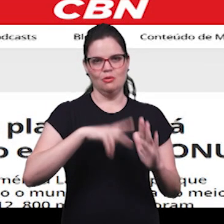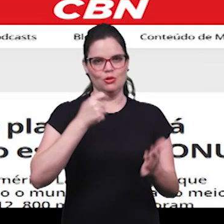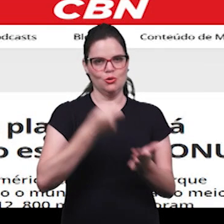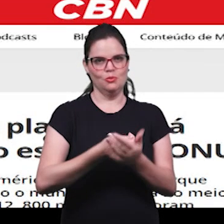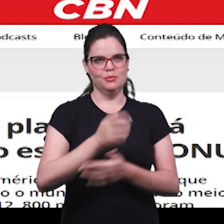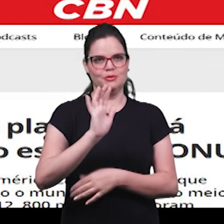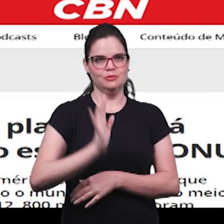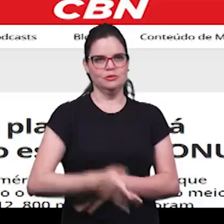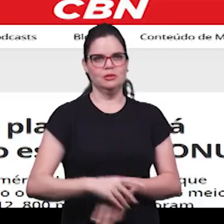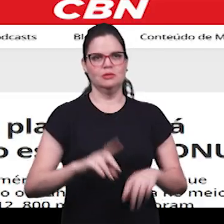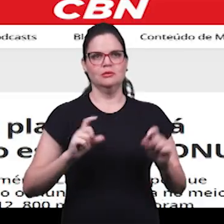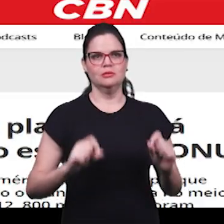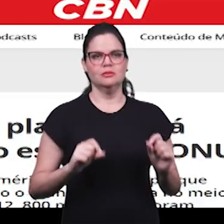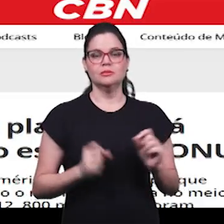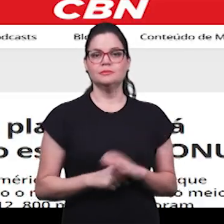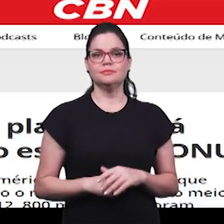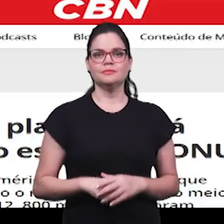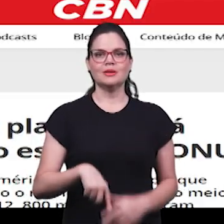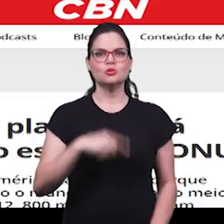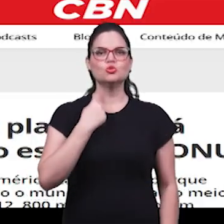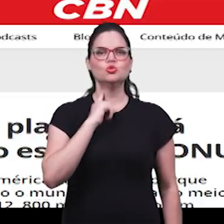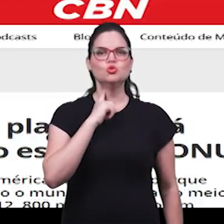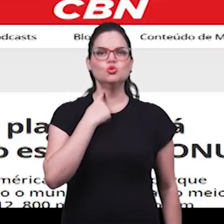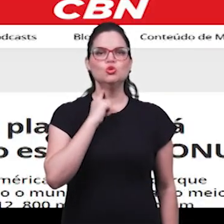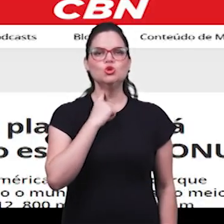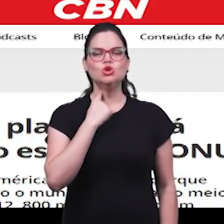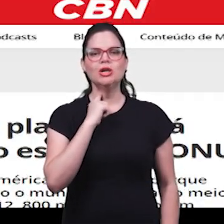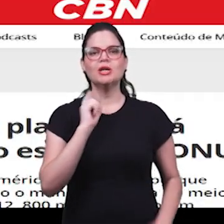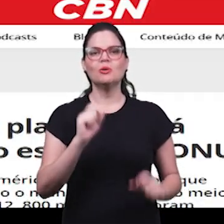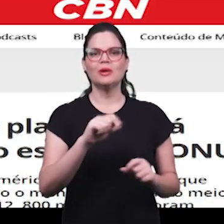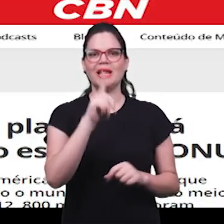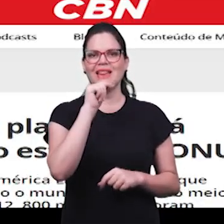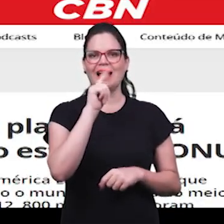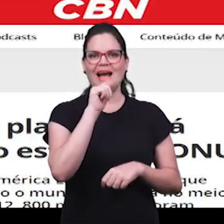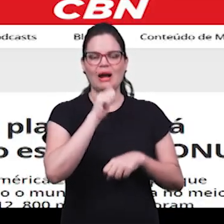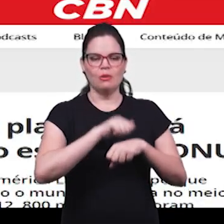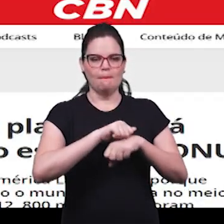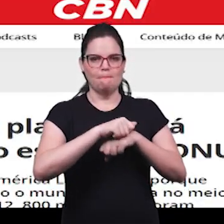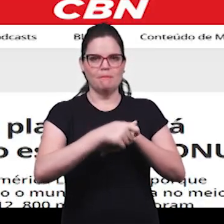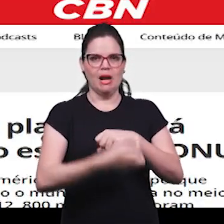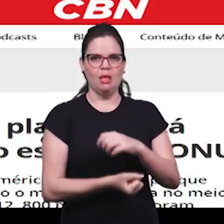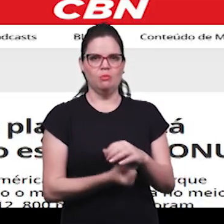a poluição das fontes hídricas, a poluição das águas,